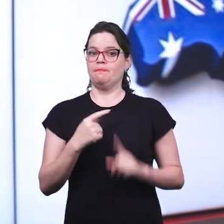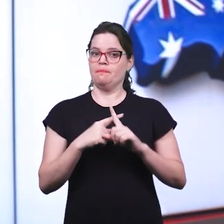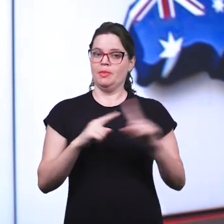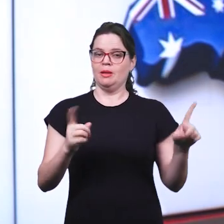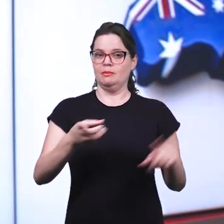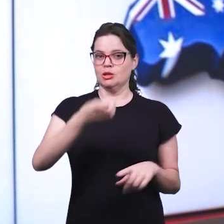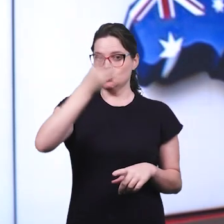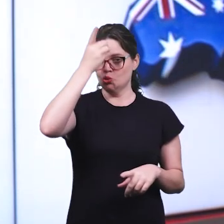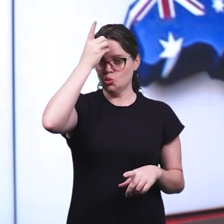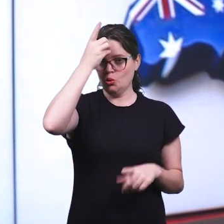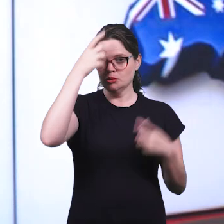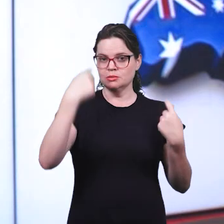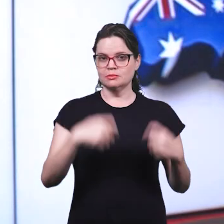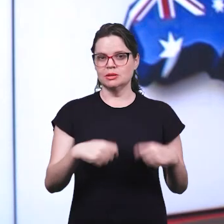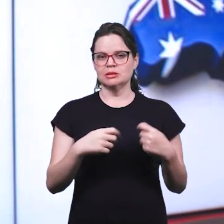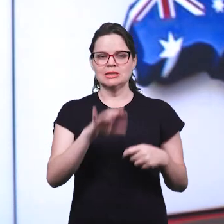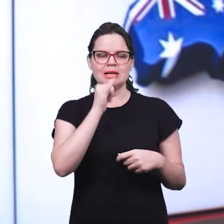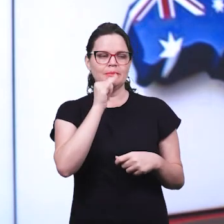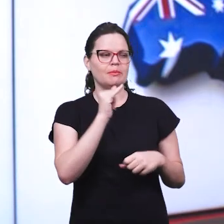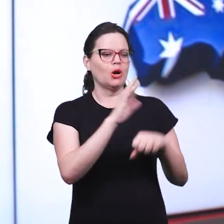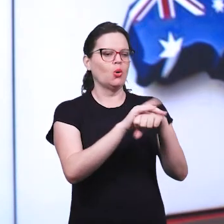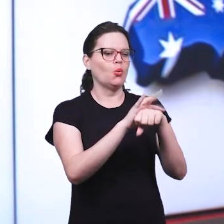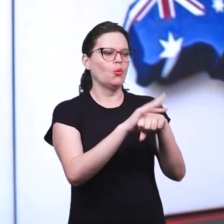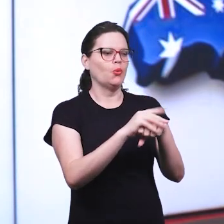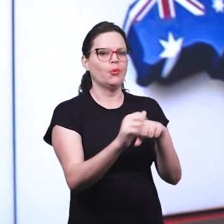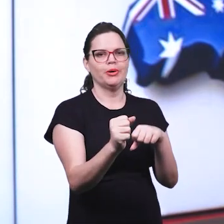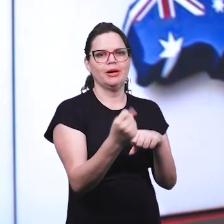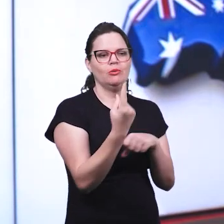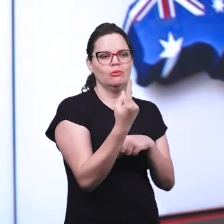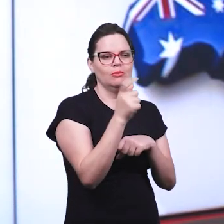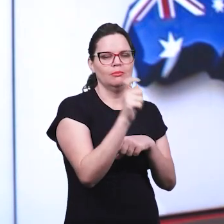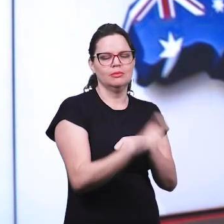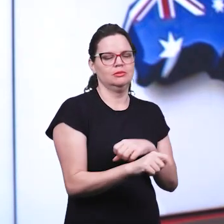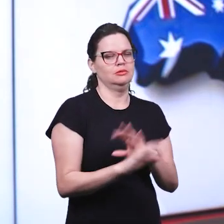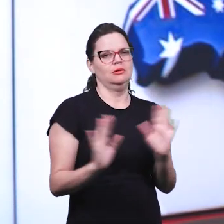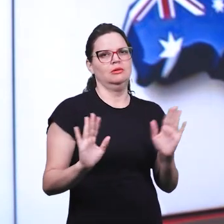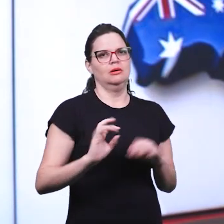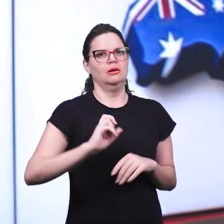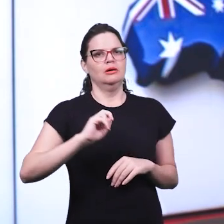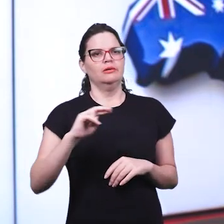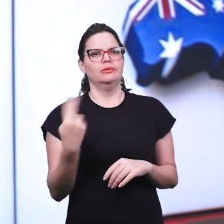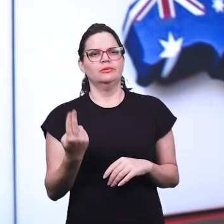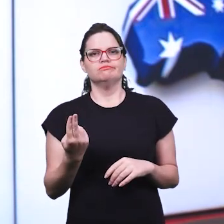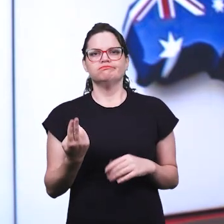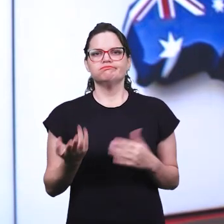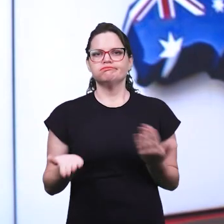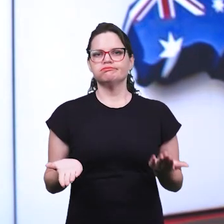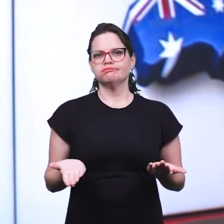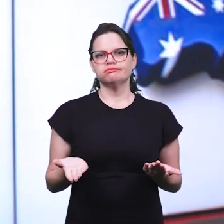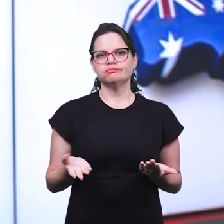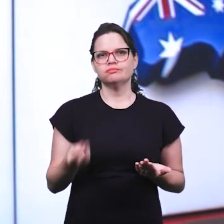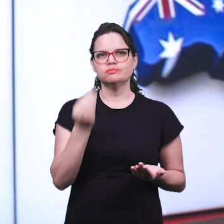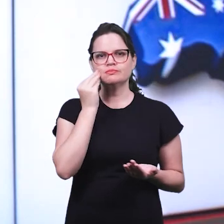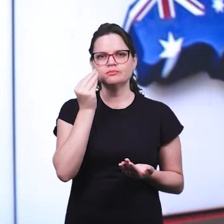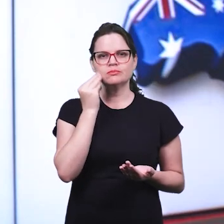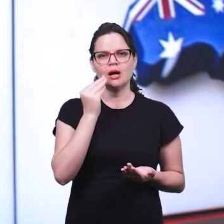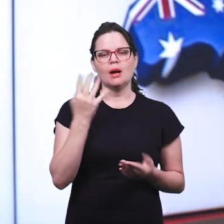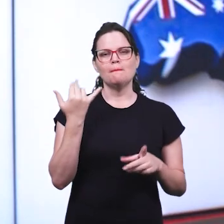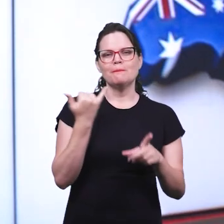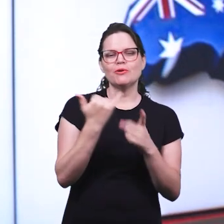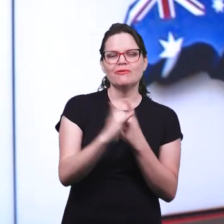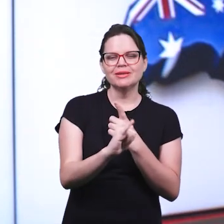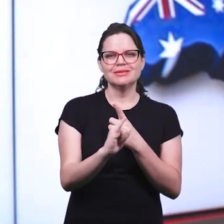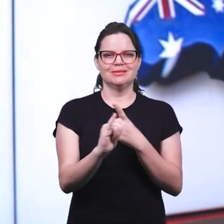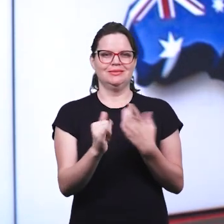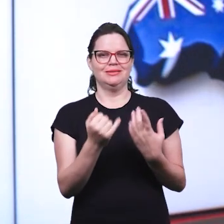usados para curar o enfermo, dom de curas, ou para encorajar alguém, ou